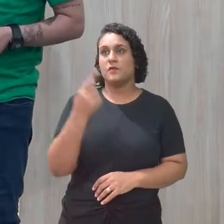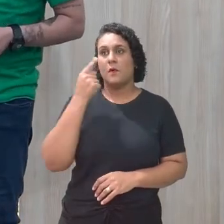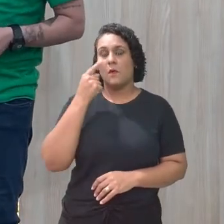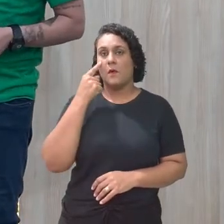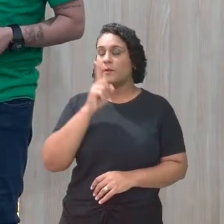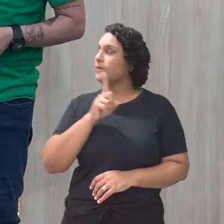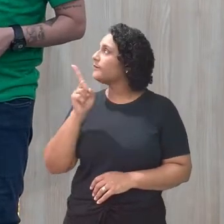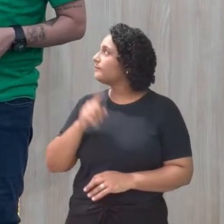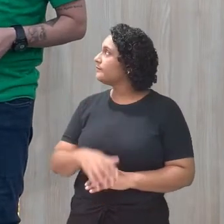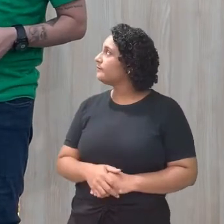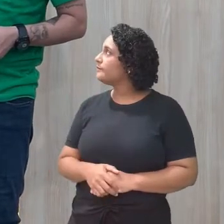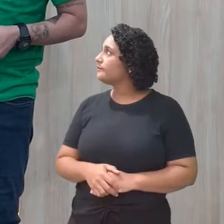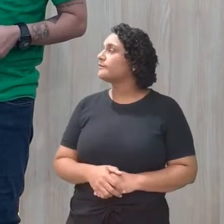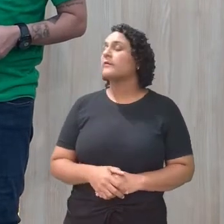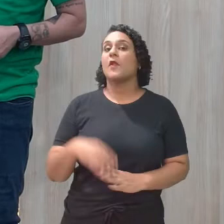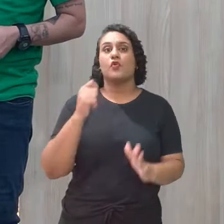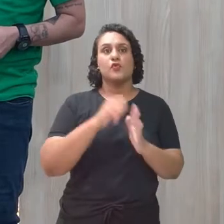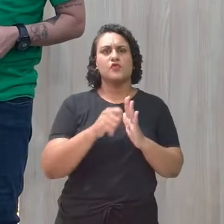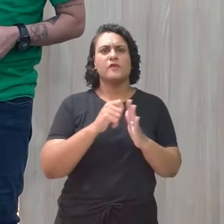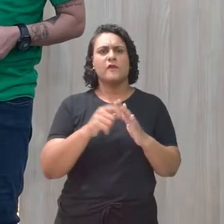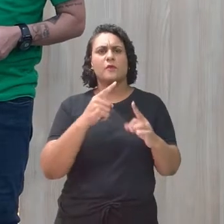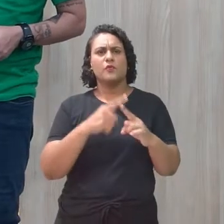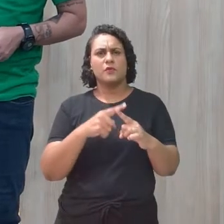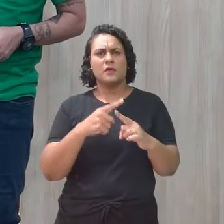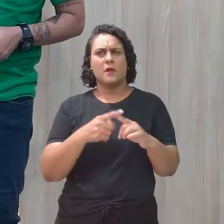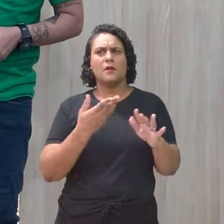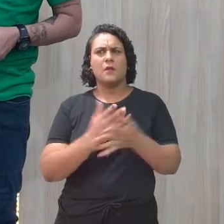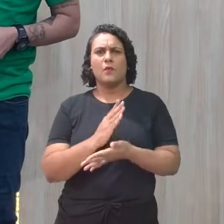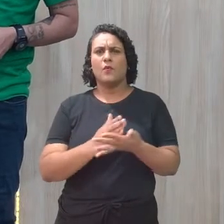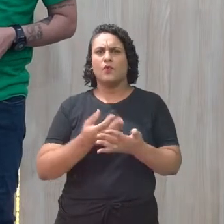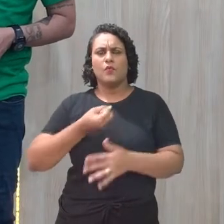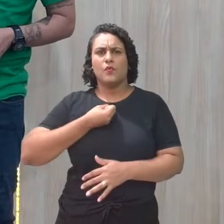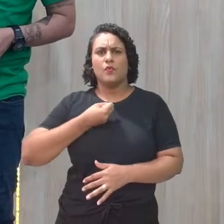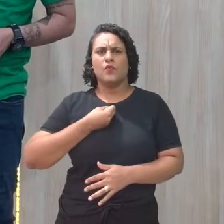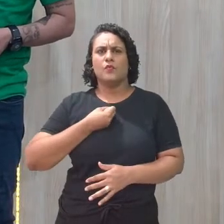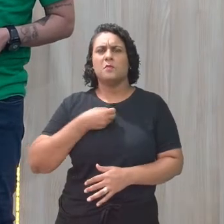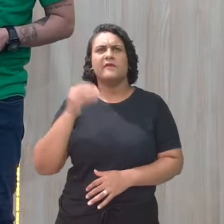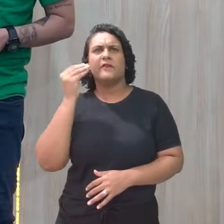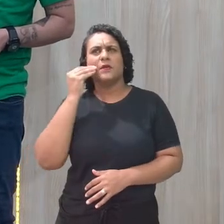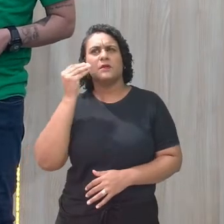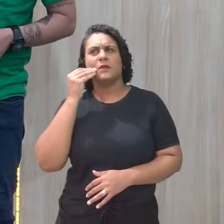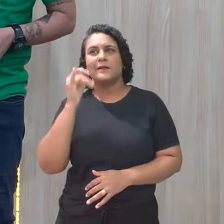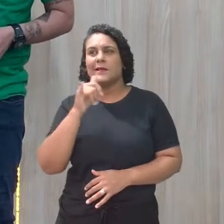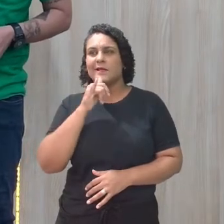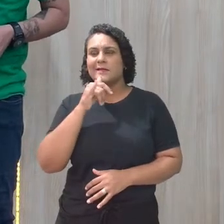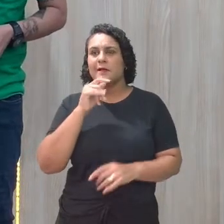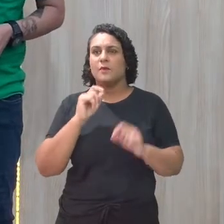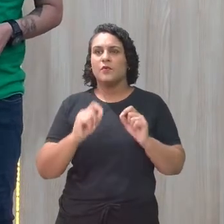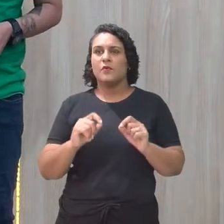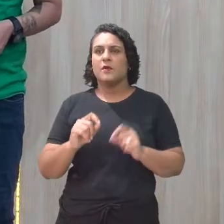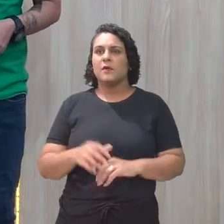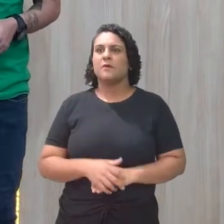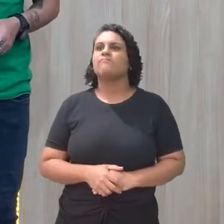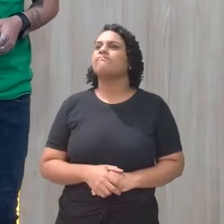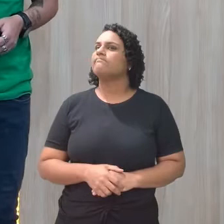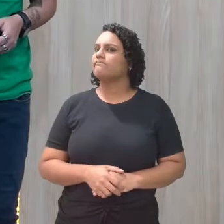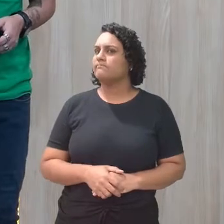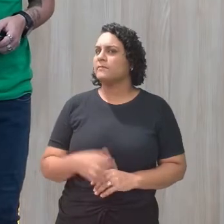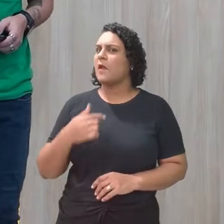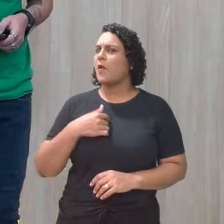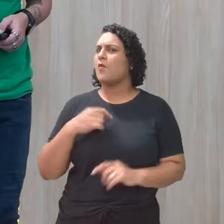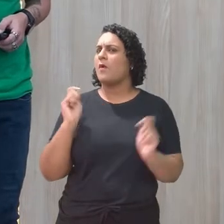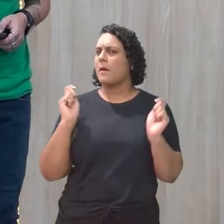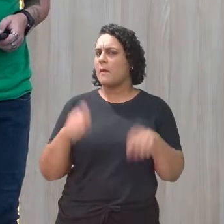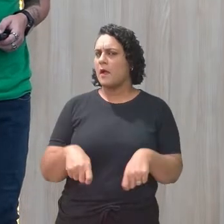observa que eu estou escrevendo ele com uma multiplicação de alguns números. Mas a gente vai tentar ver, por exemplo, se eu consigo escrever o número